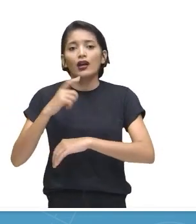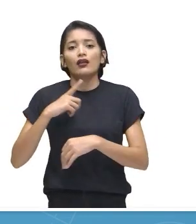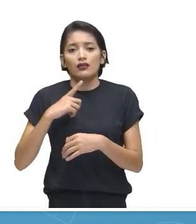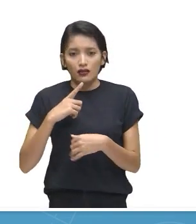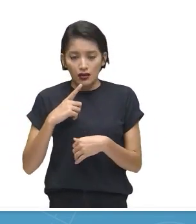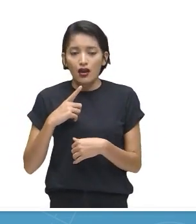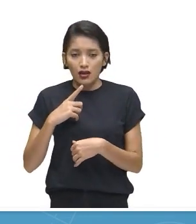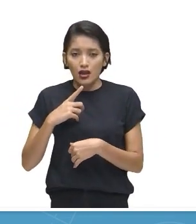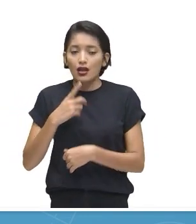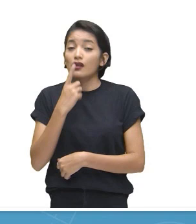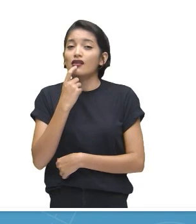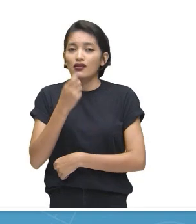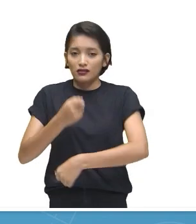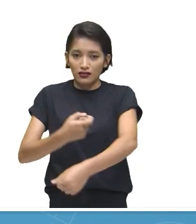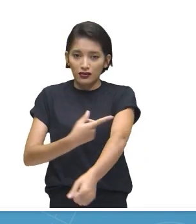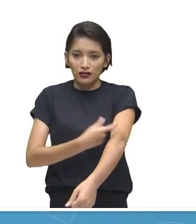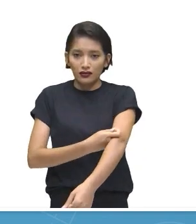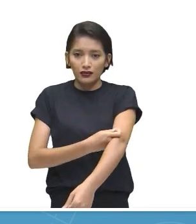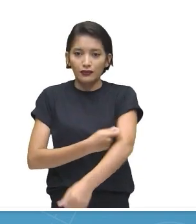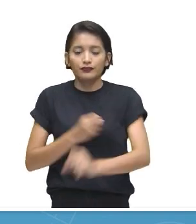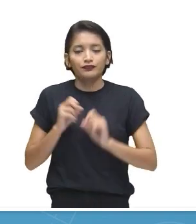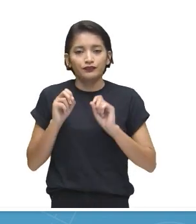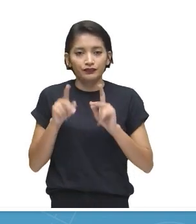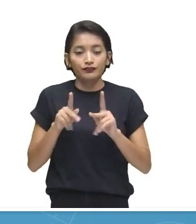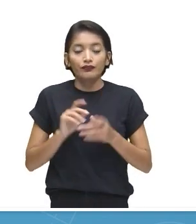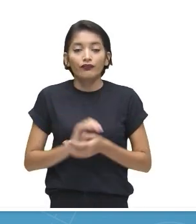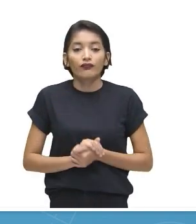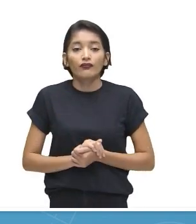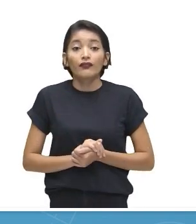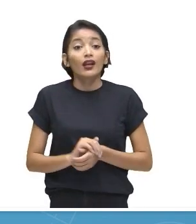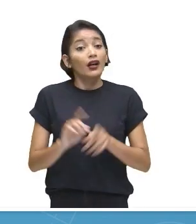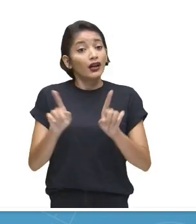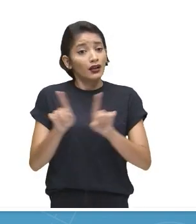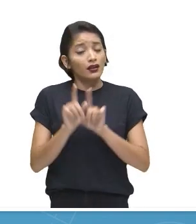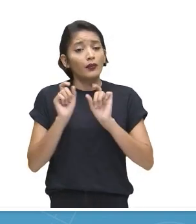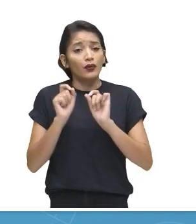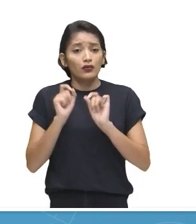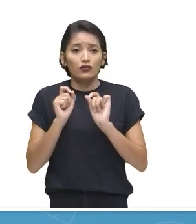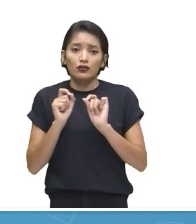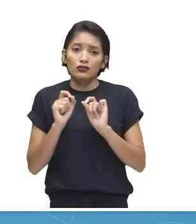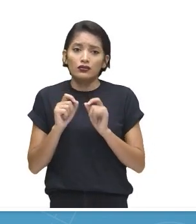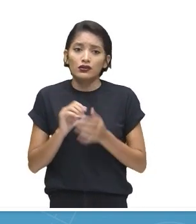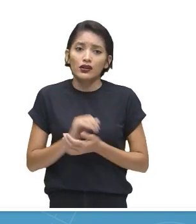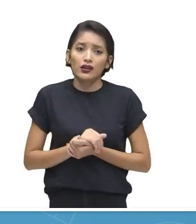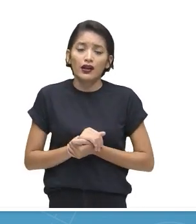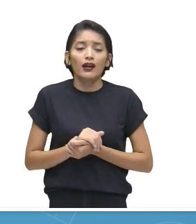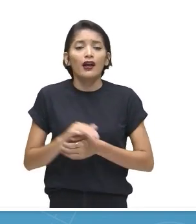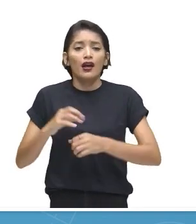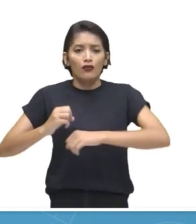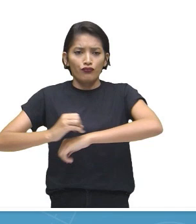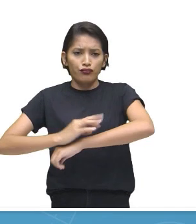vasos sanguíneos, certo? Além dos vasos sanguíneos, nós temos aí terminações